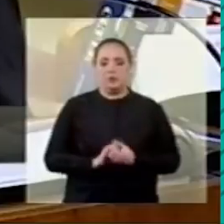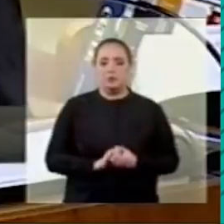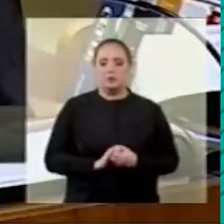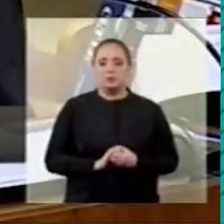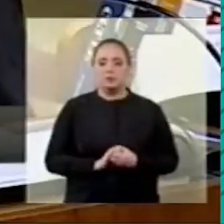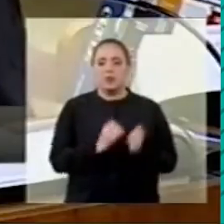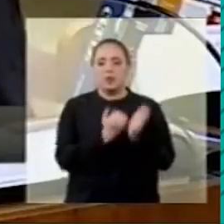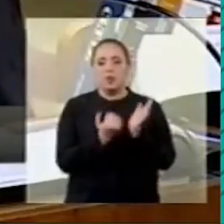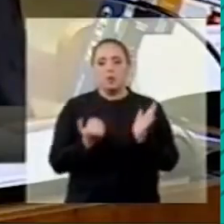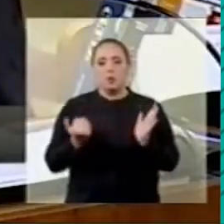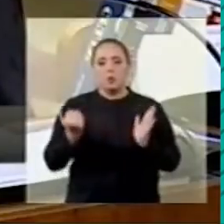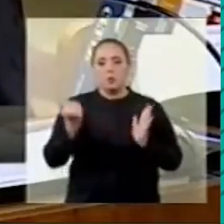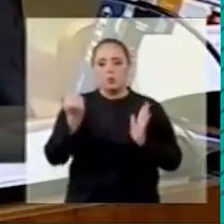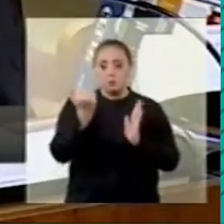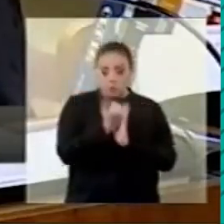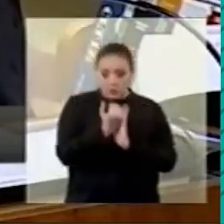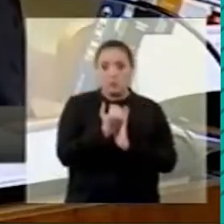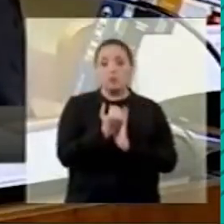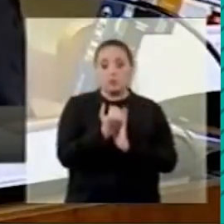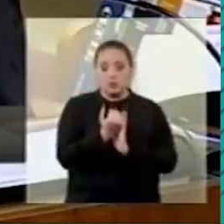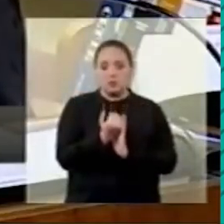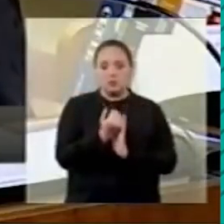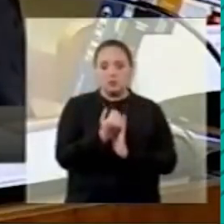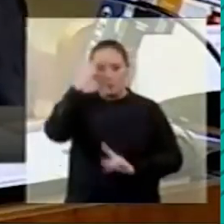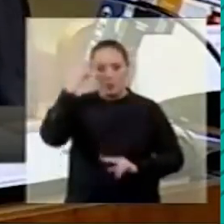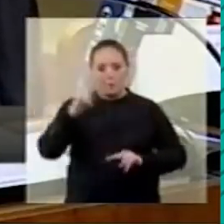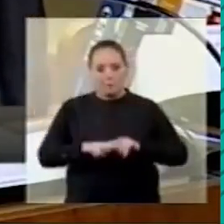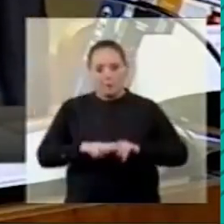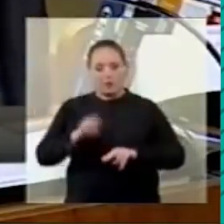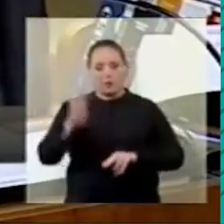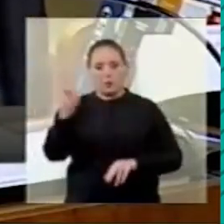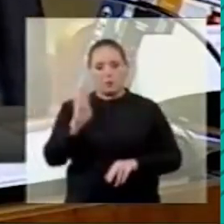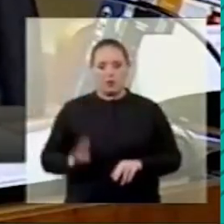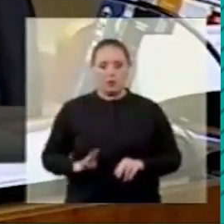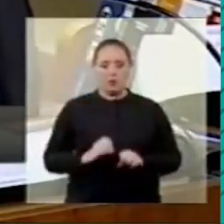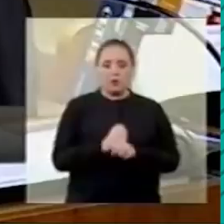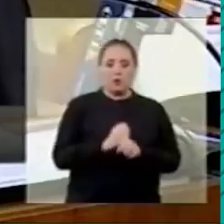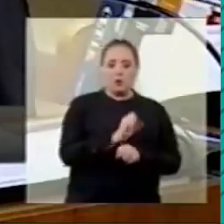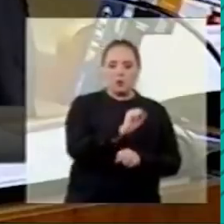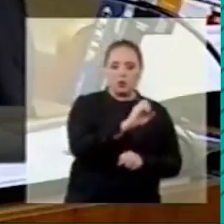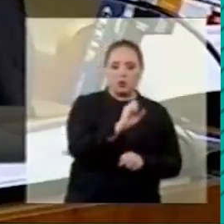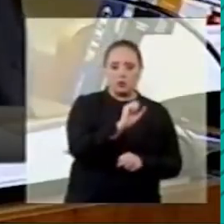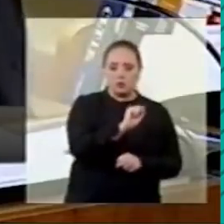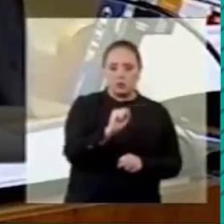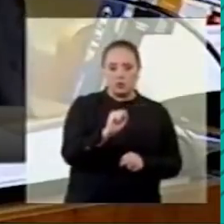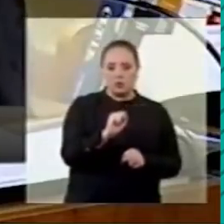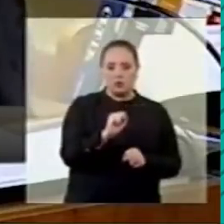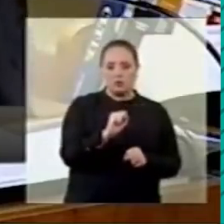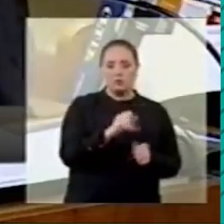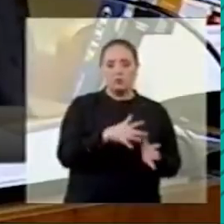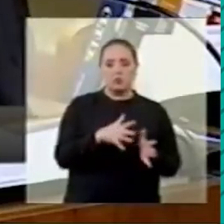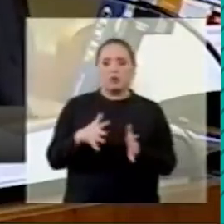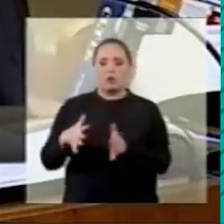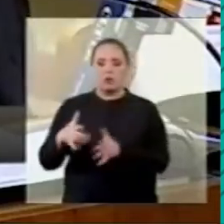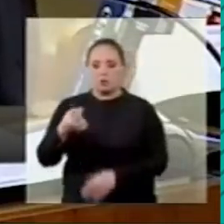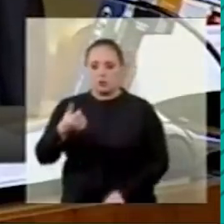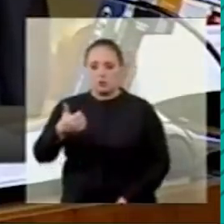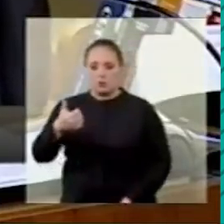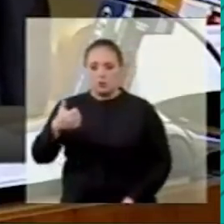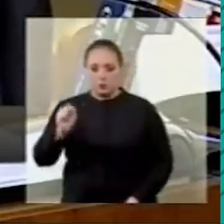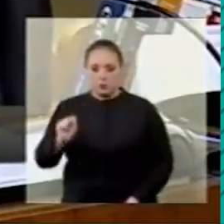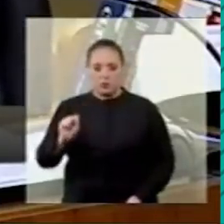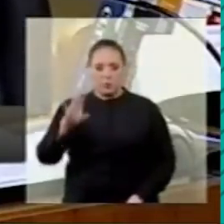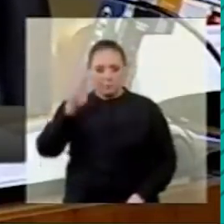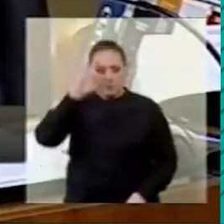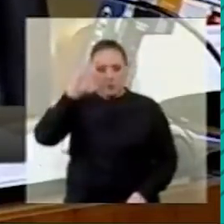aumento exponencial de presos no Brasil, de 88 para cá, e principalmente nos